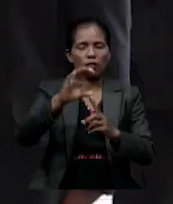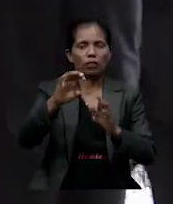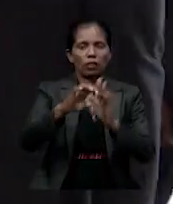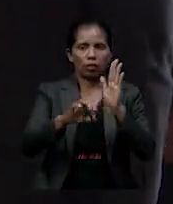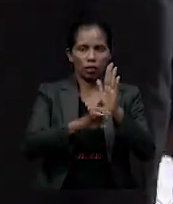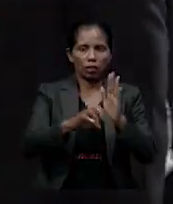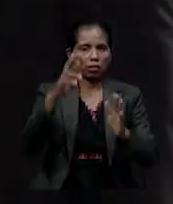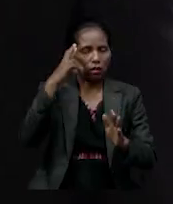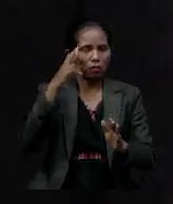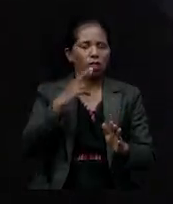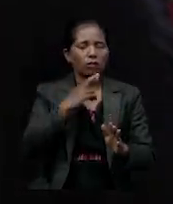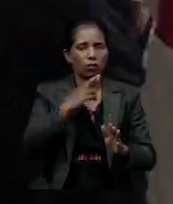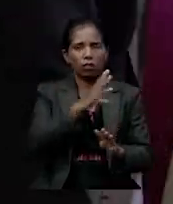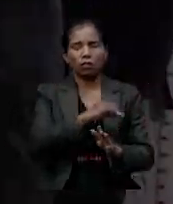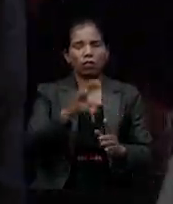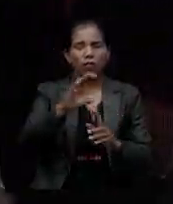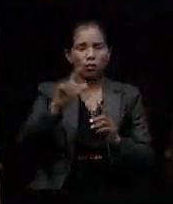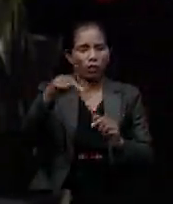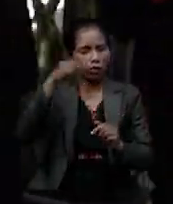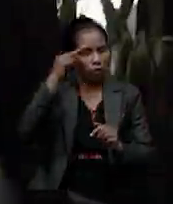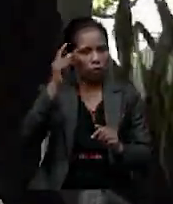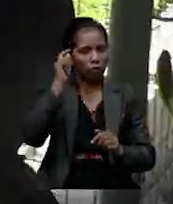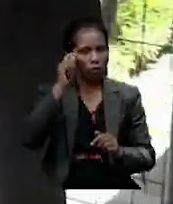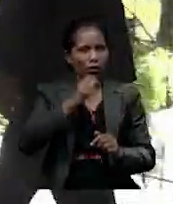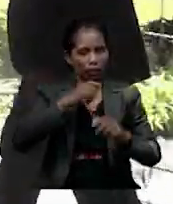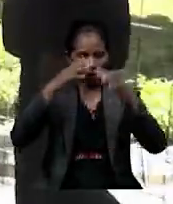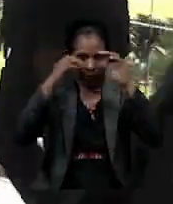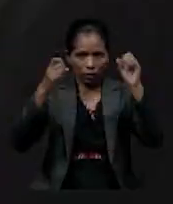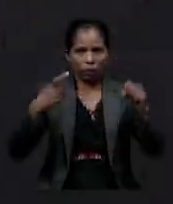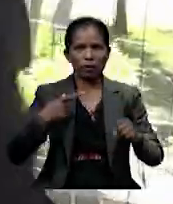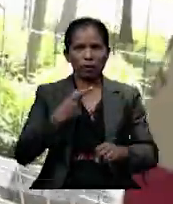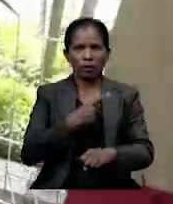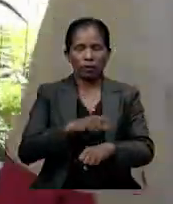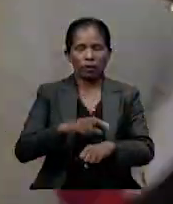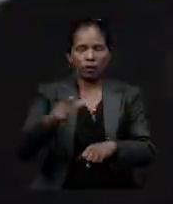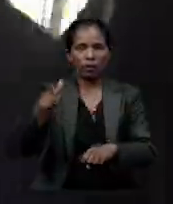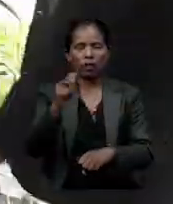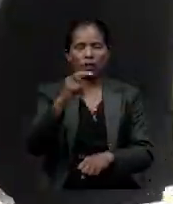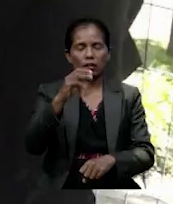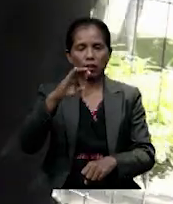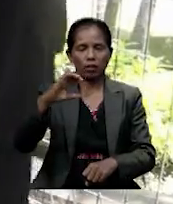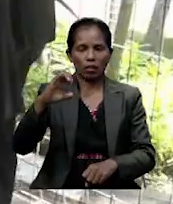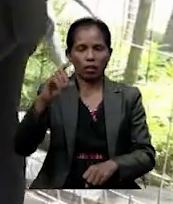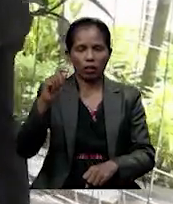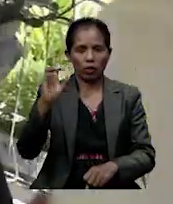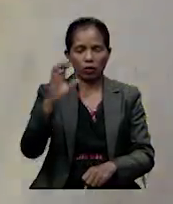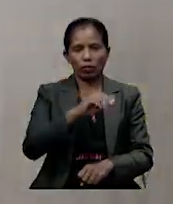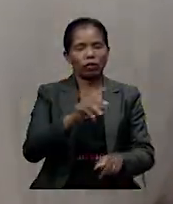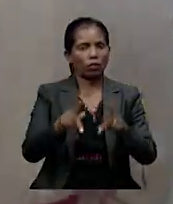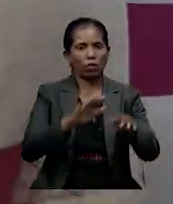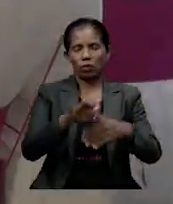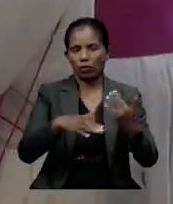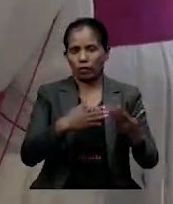Zuzera Muzorta, sefe governo Tauro Matanruak, presidente Parlamento Nacional Aniceto Guterres, no entidade Sira